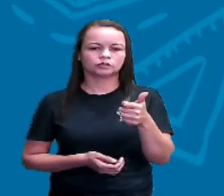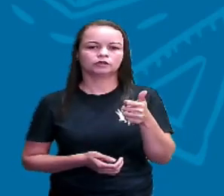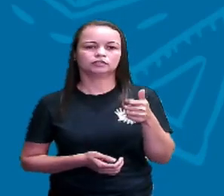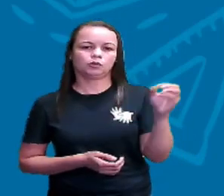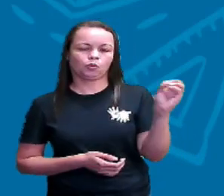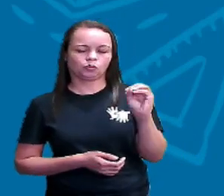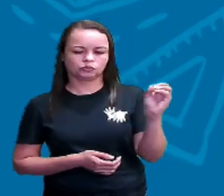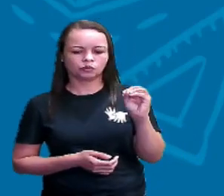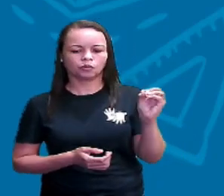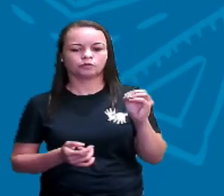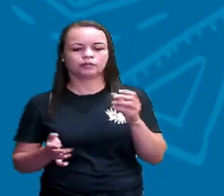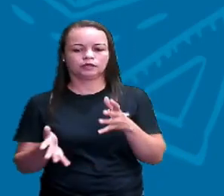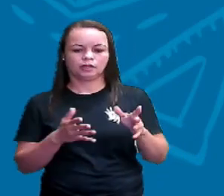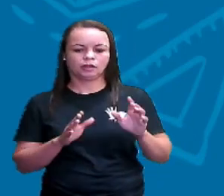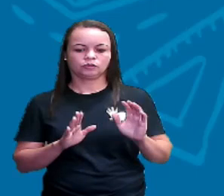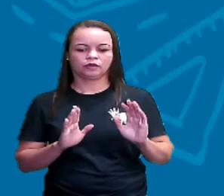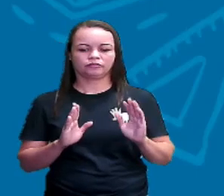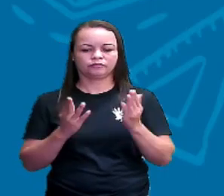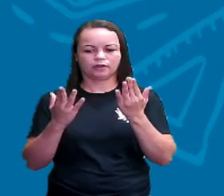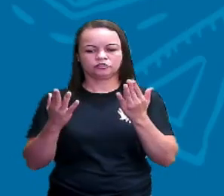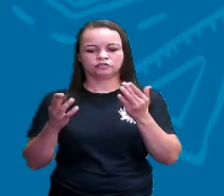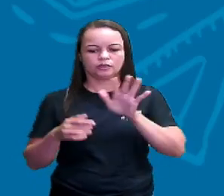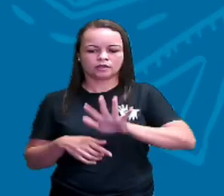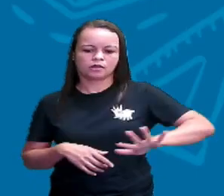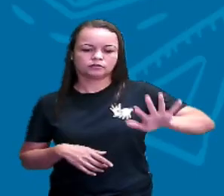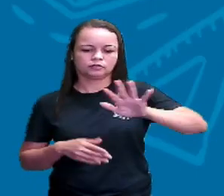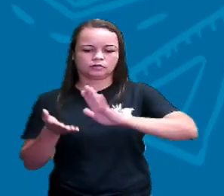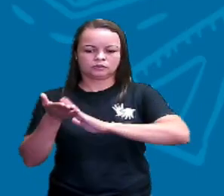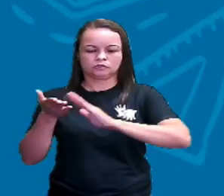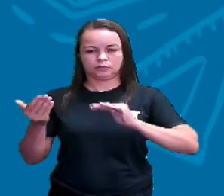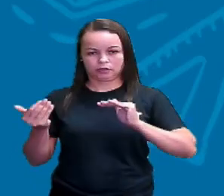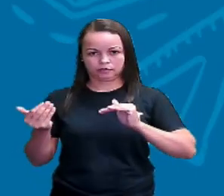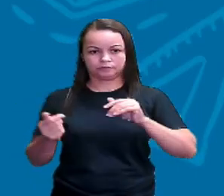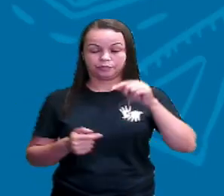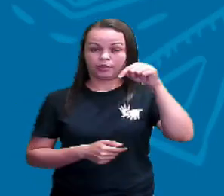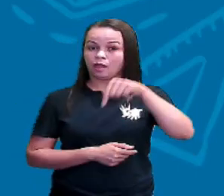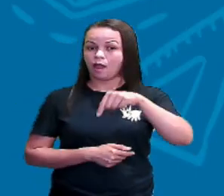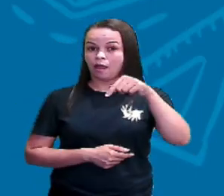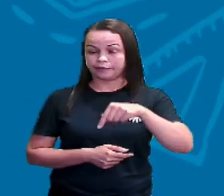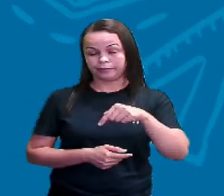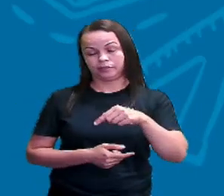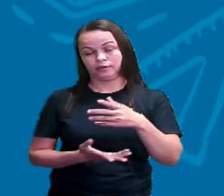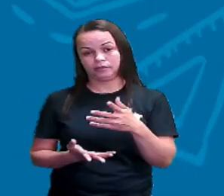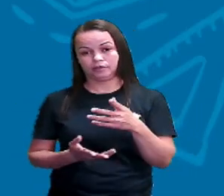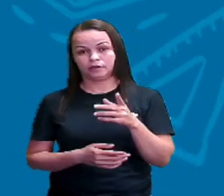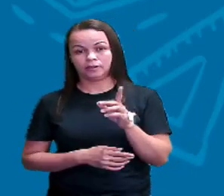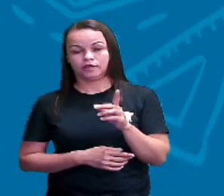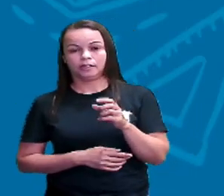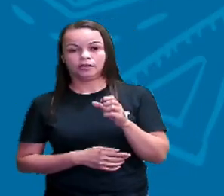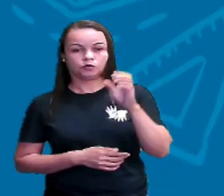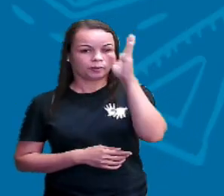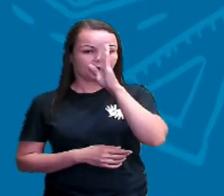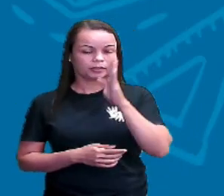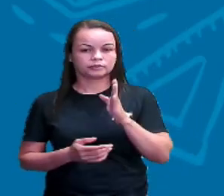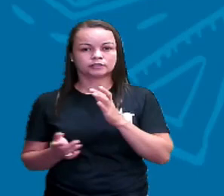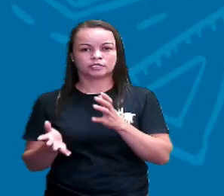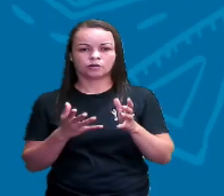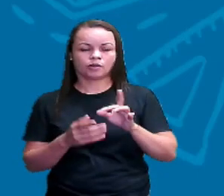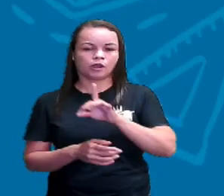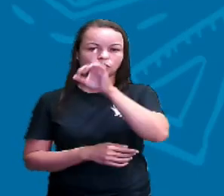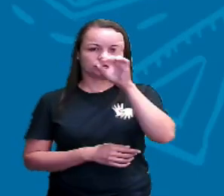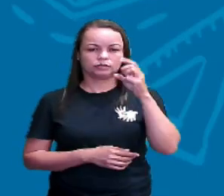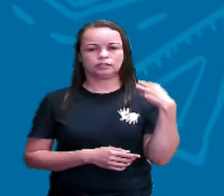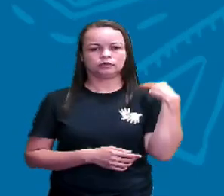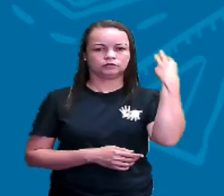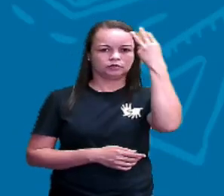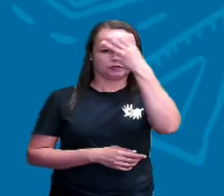de la Hispanidad. Aqui, o 12 de outubro é o Dia das Crianças e o Dia Nossa Senhora Aparecida, né,